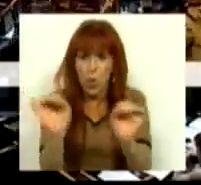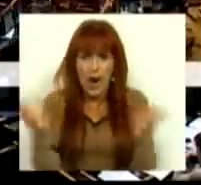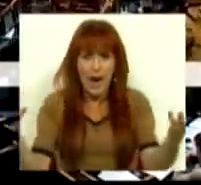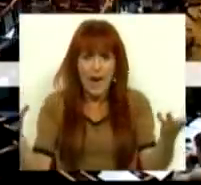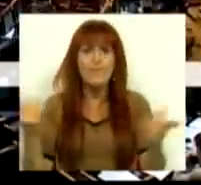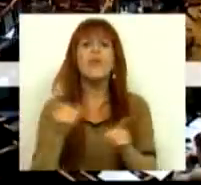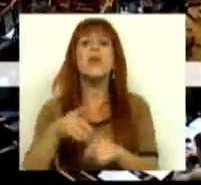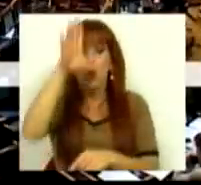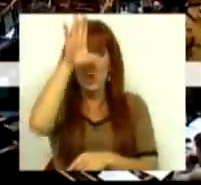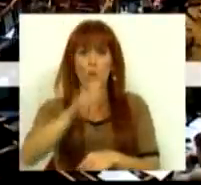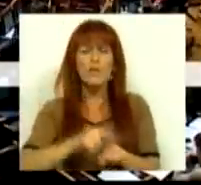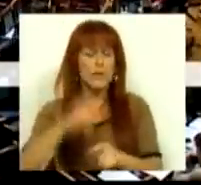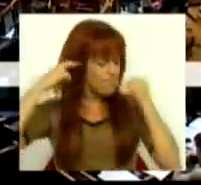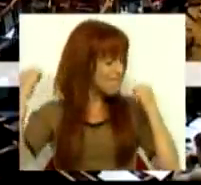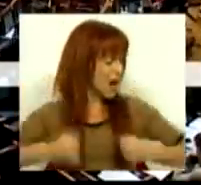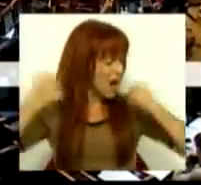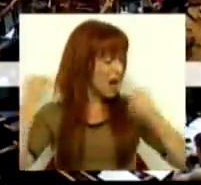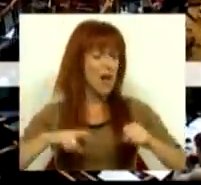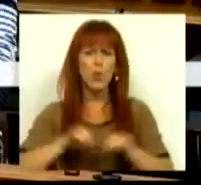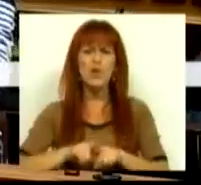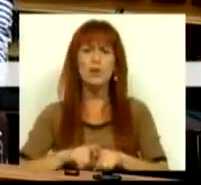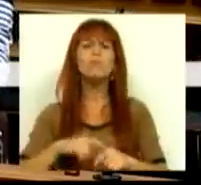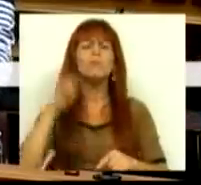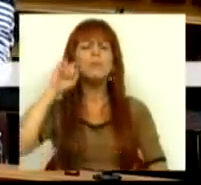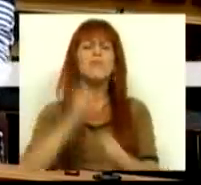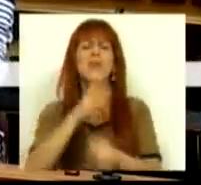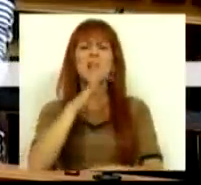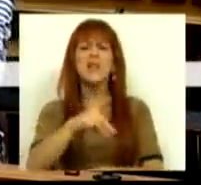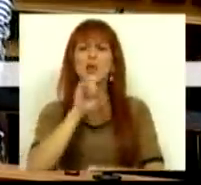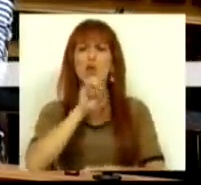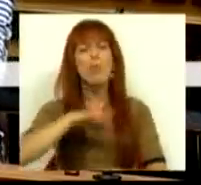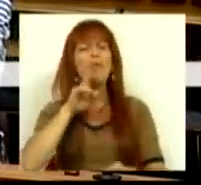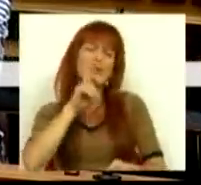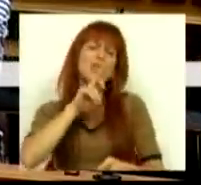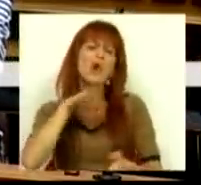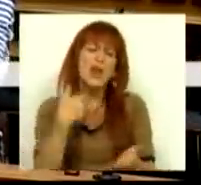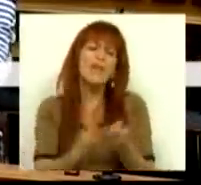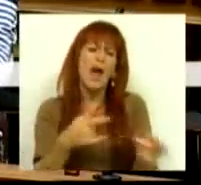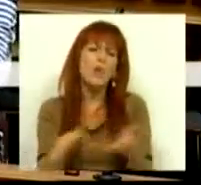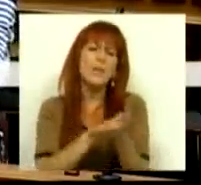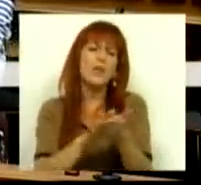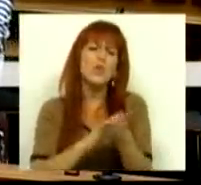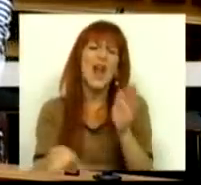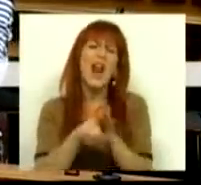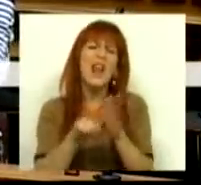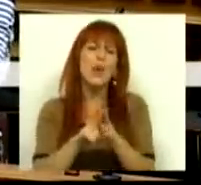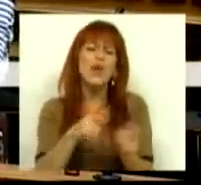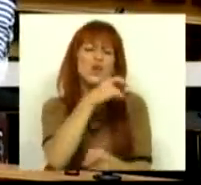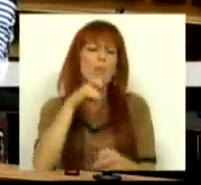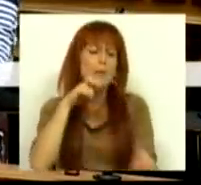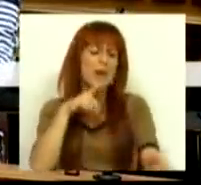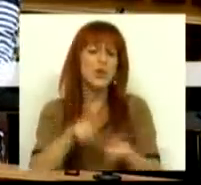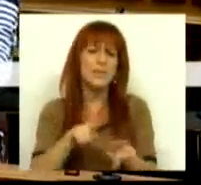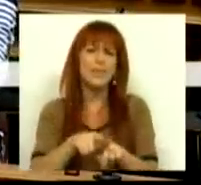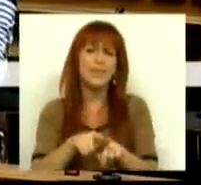hospitais e que o Governo teimosamente insiste em dizer que pode ser dada resposta com base numa lei dos compromissos